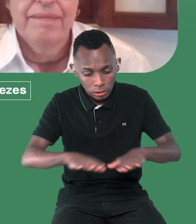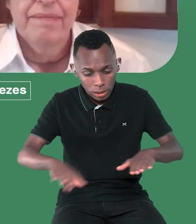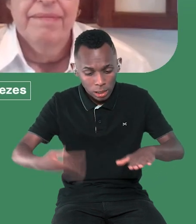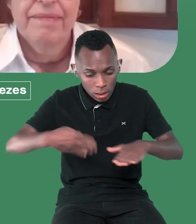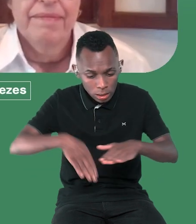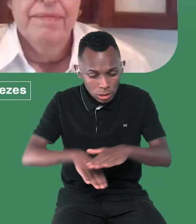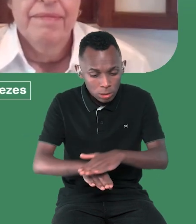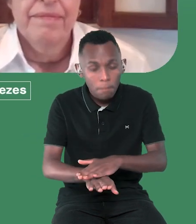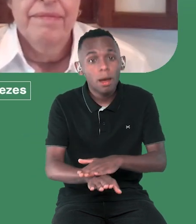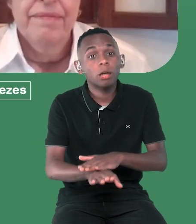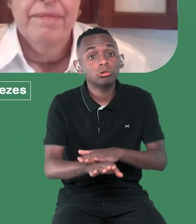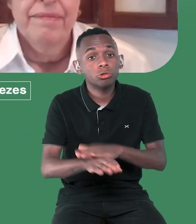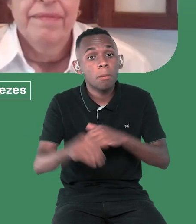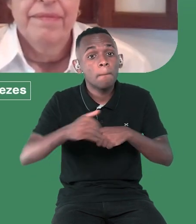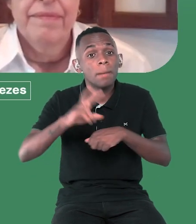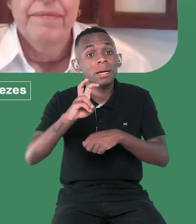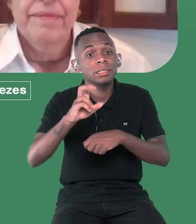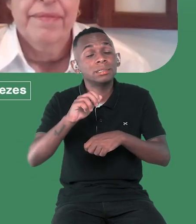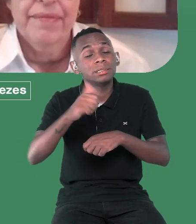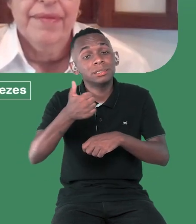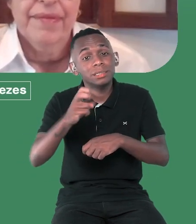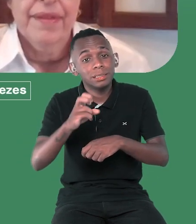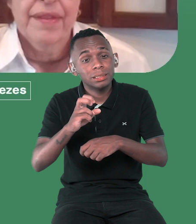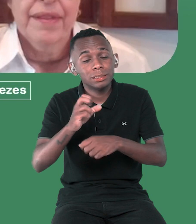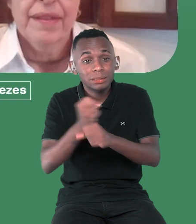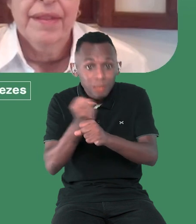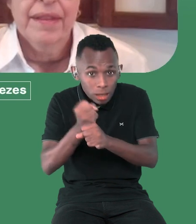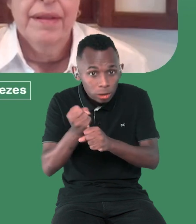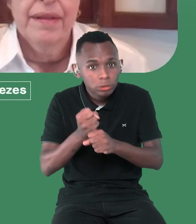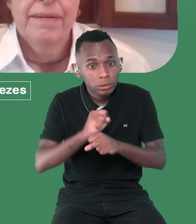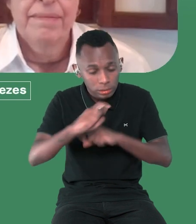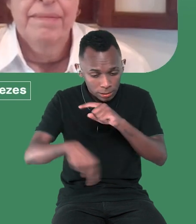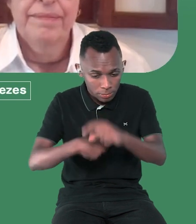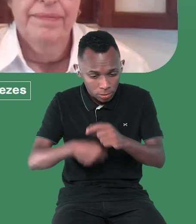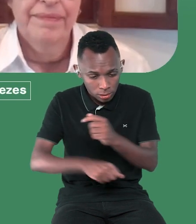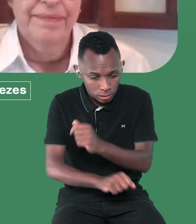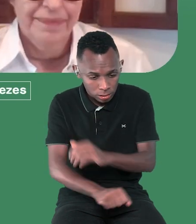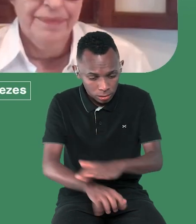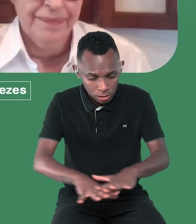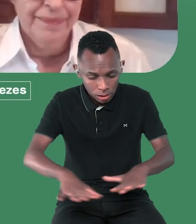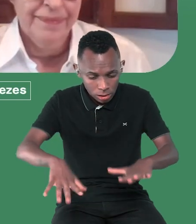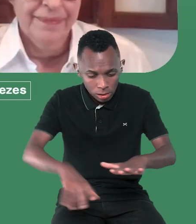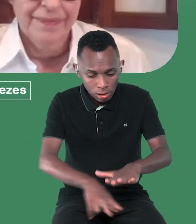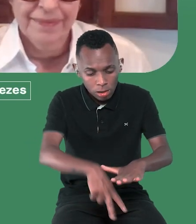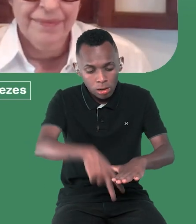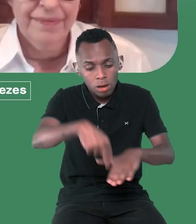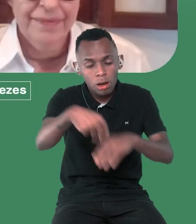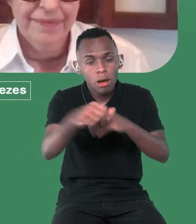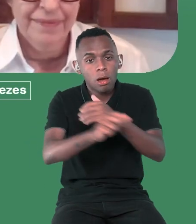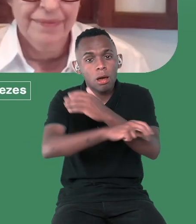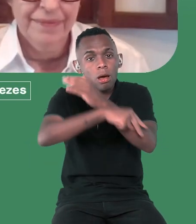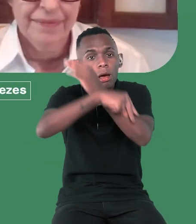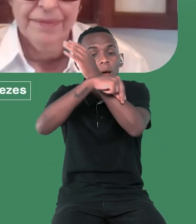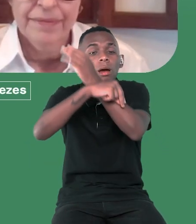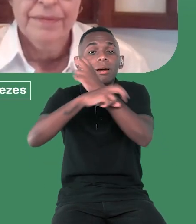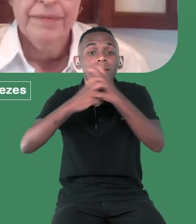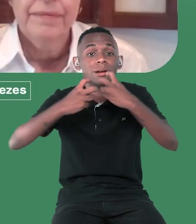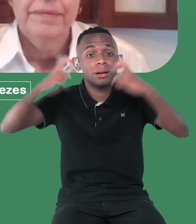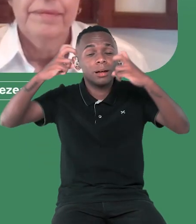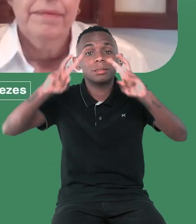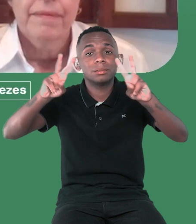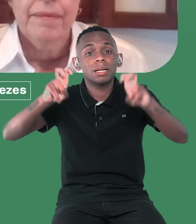15 anos. E aí, quando elas sobem, elas saem do subsolo, elas cantam cantigas